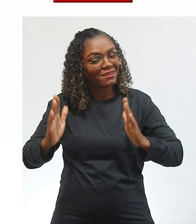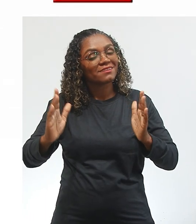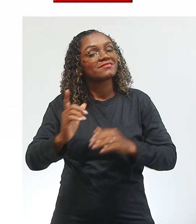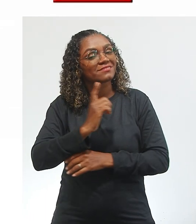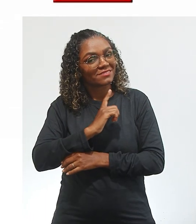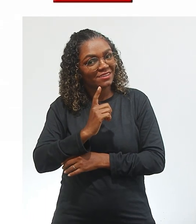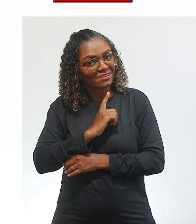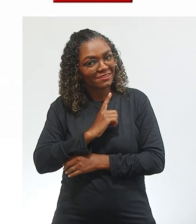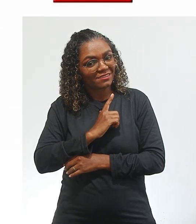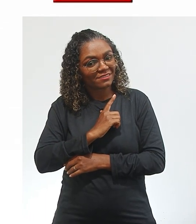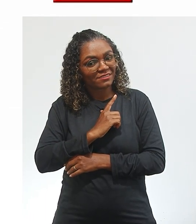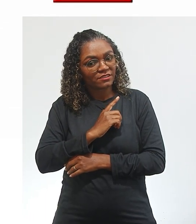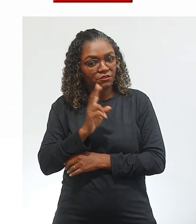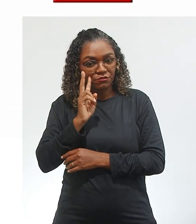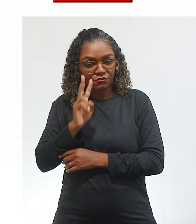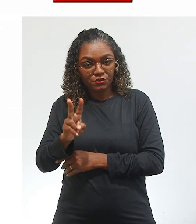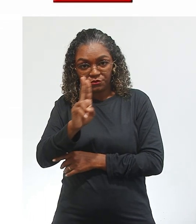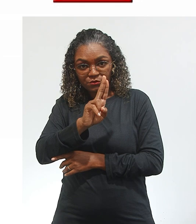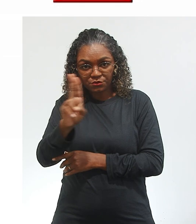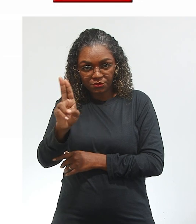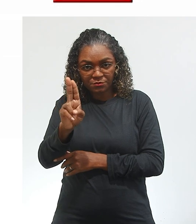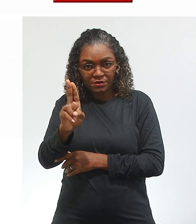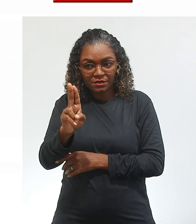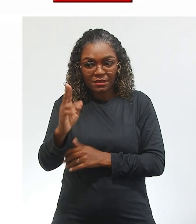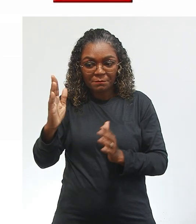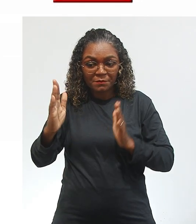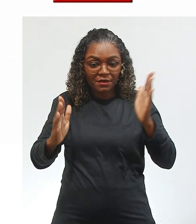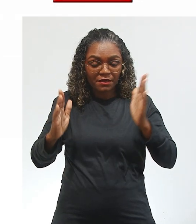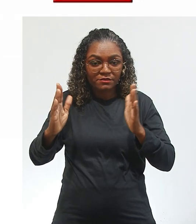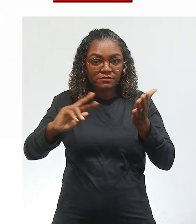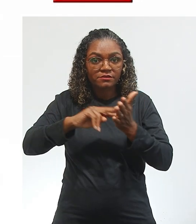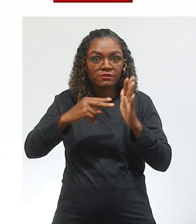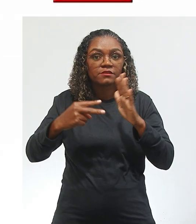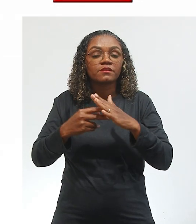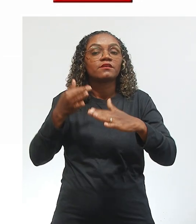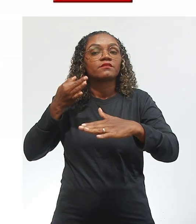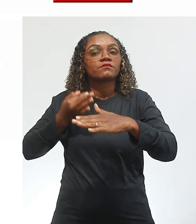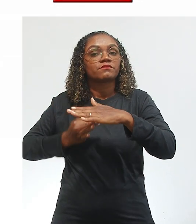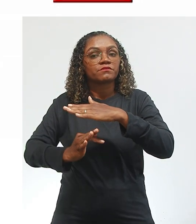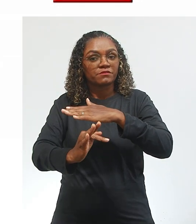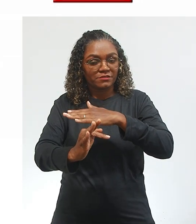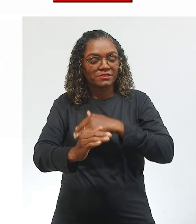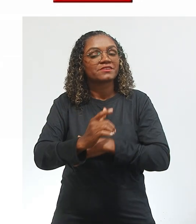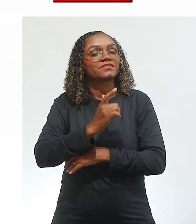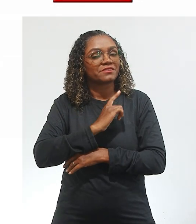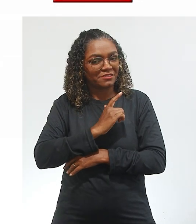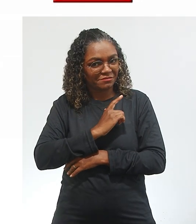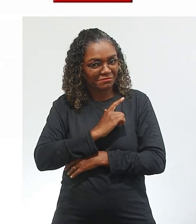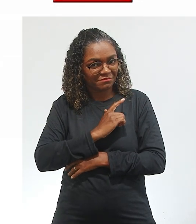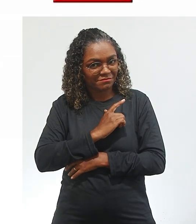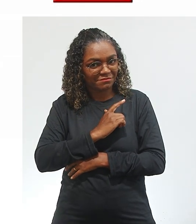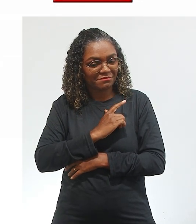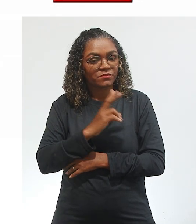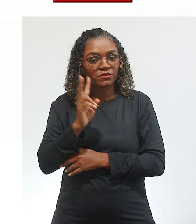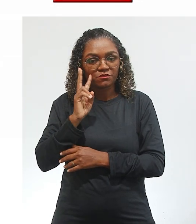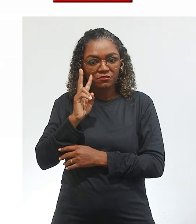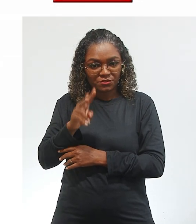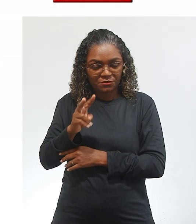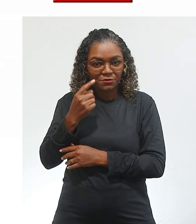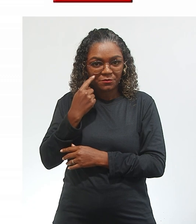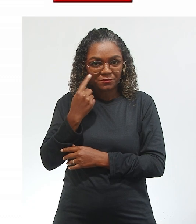eu falo em fornecedor. Só, gente, que tem um detalhe. O livro, ele trouxe, como vocês